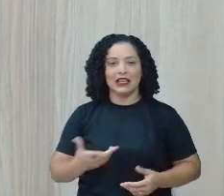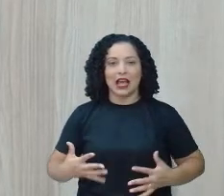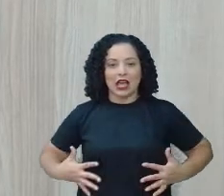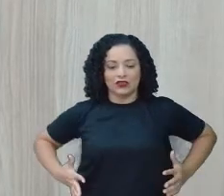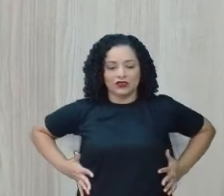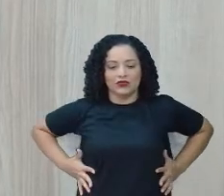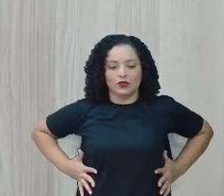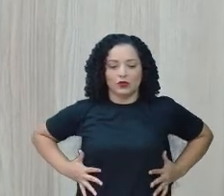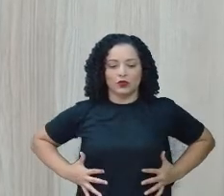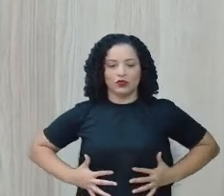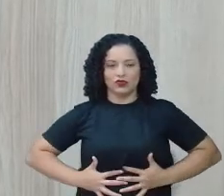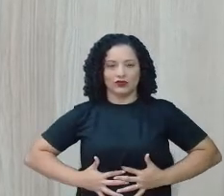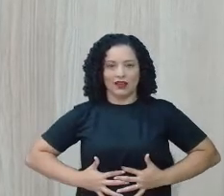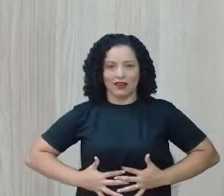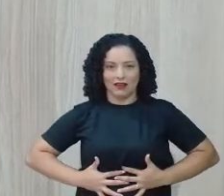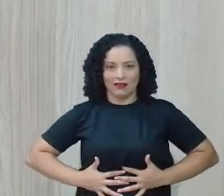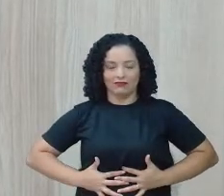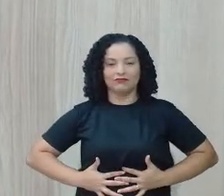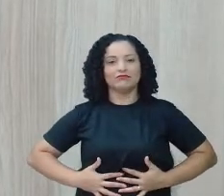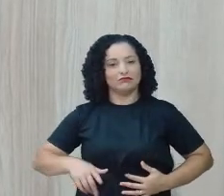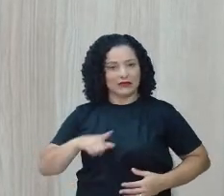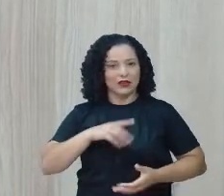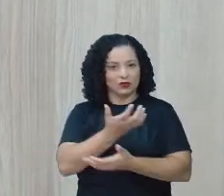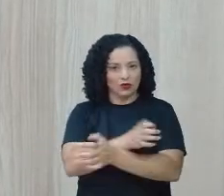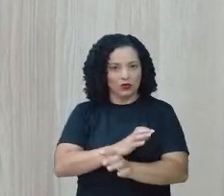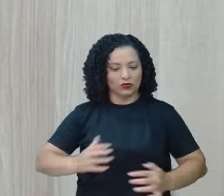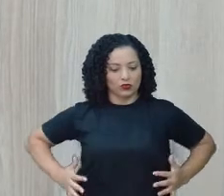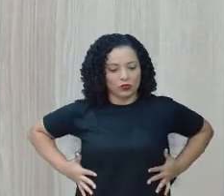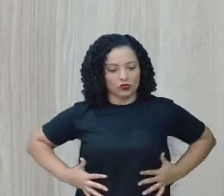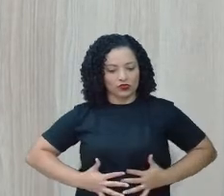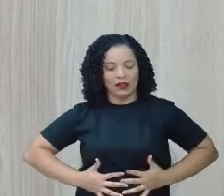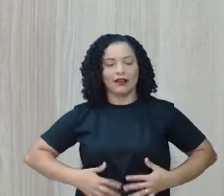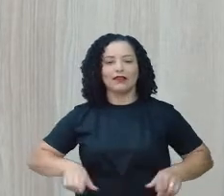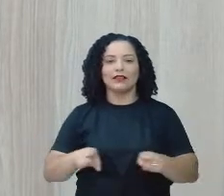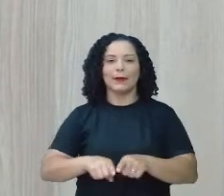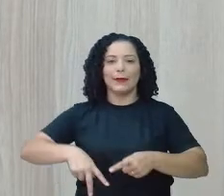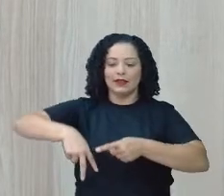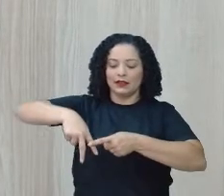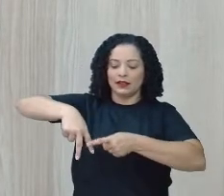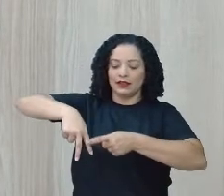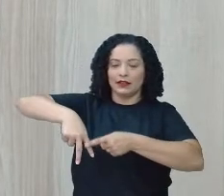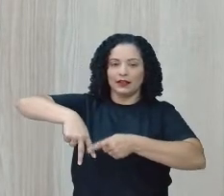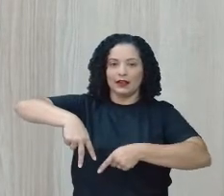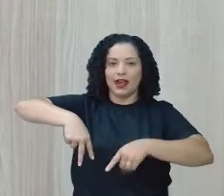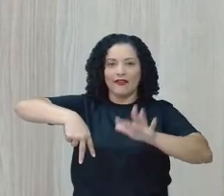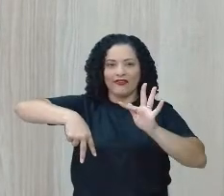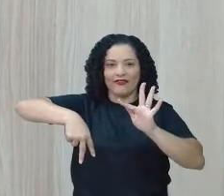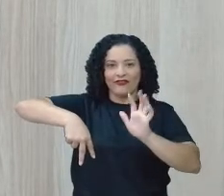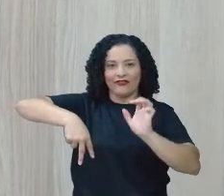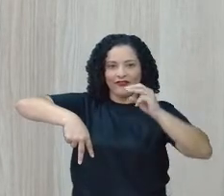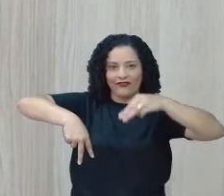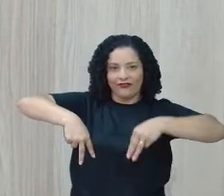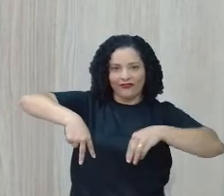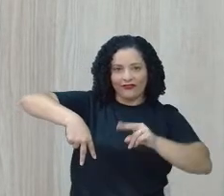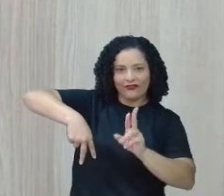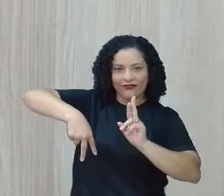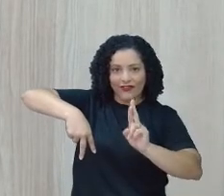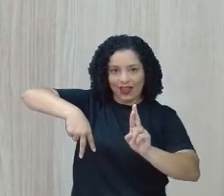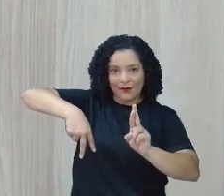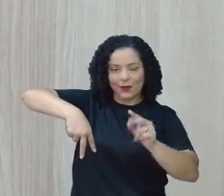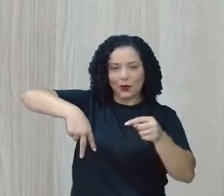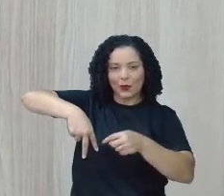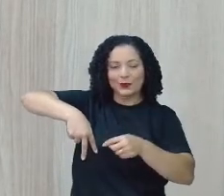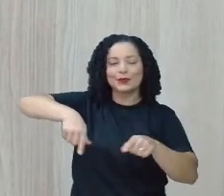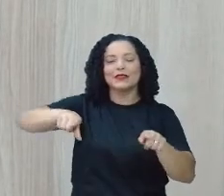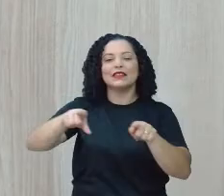João, os ossos do fêmur, ele conhece também. Então, são esses aqui que nós temos. O crânio, costela, fêmur. E